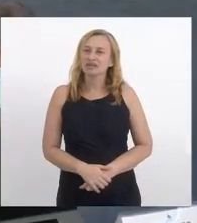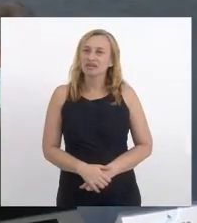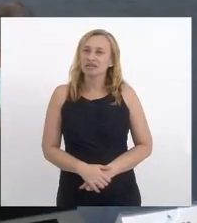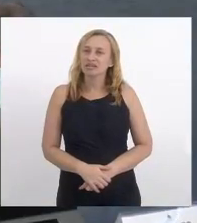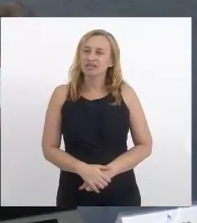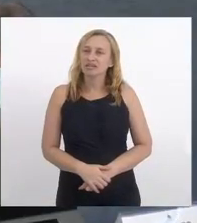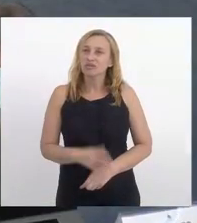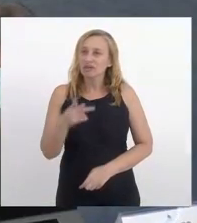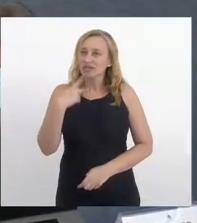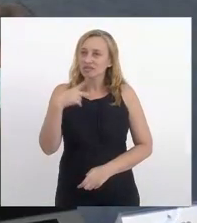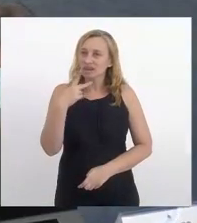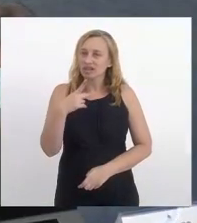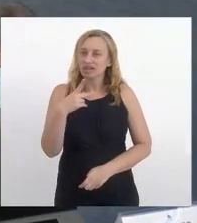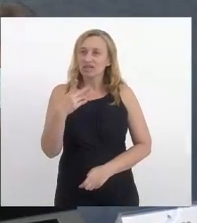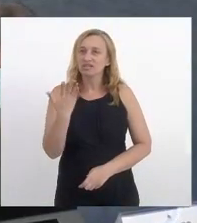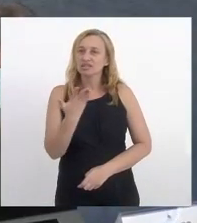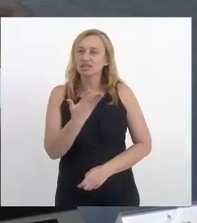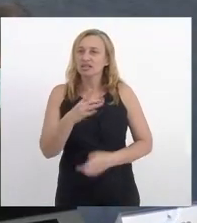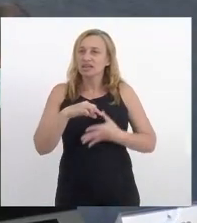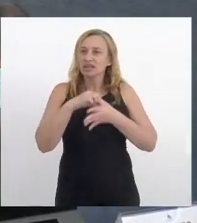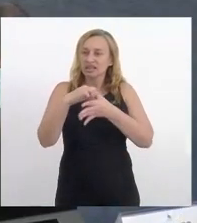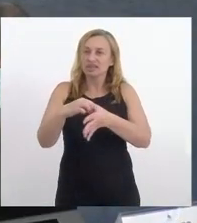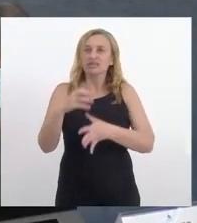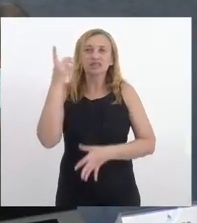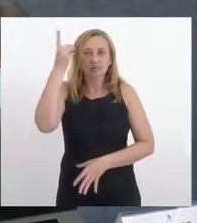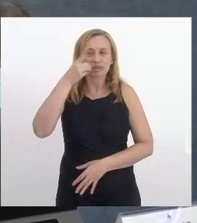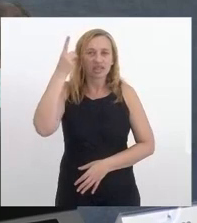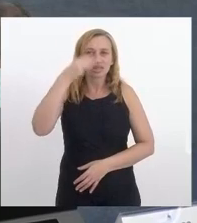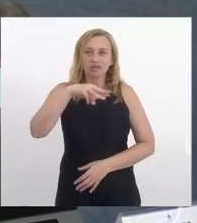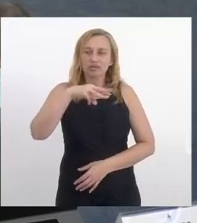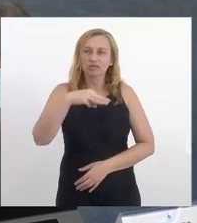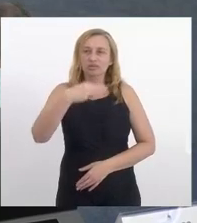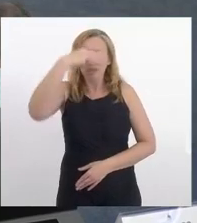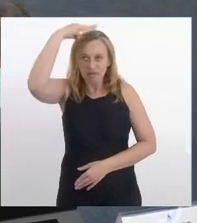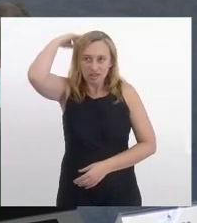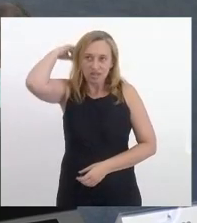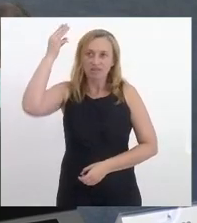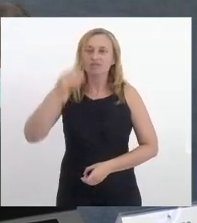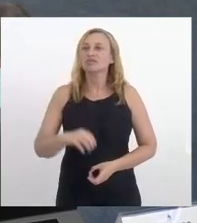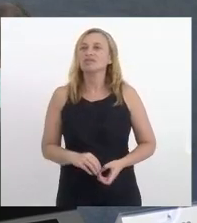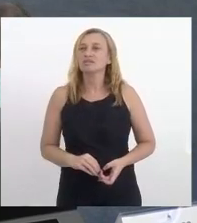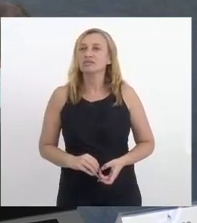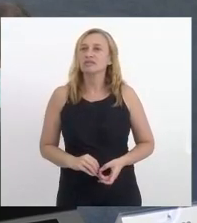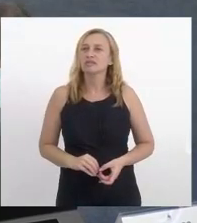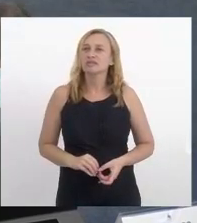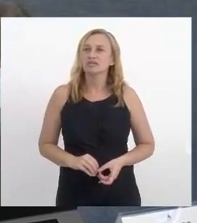A palavra o nosso líder, deputado Márcio Pacheco.